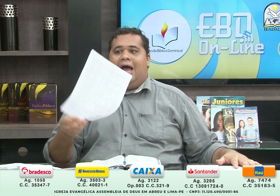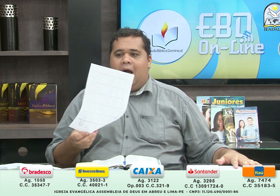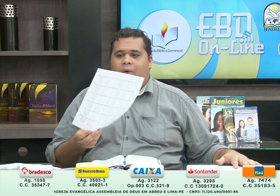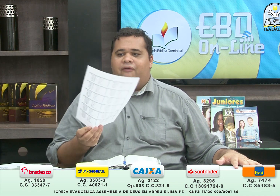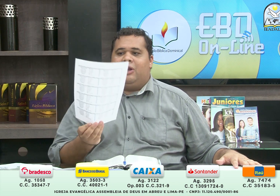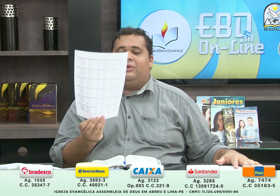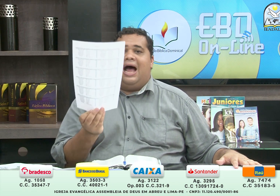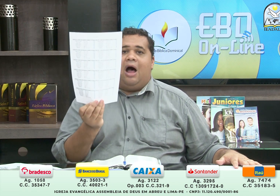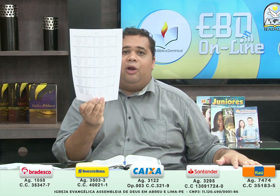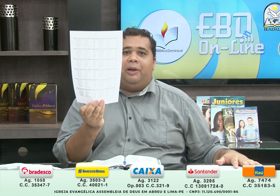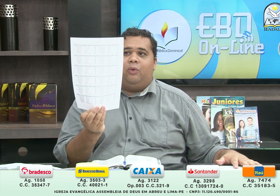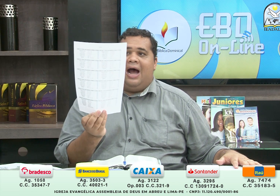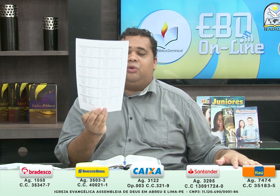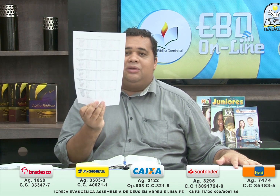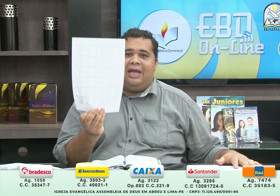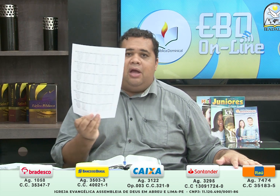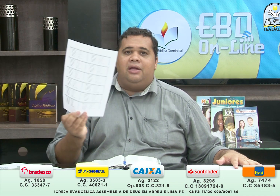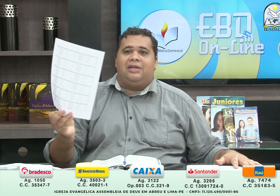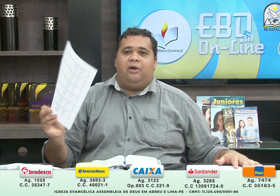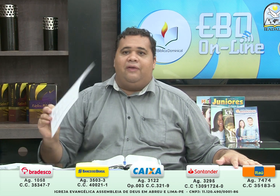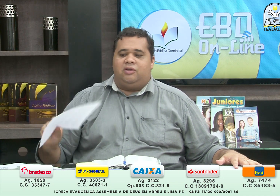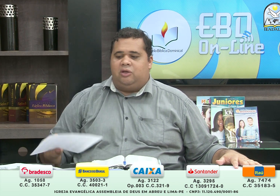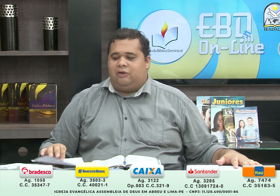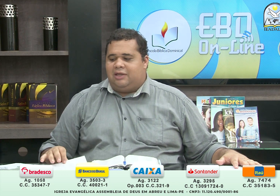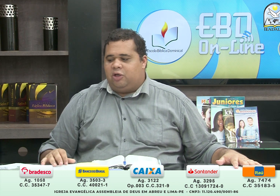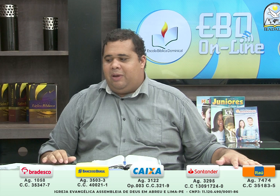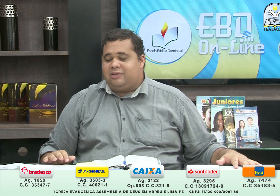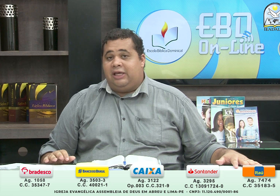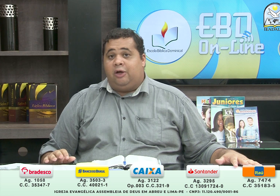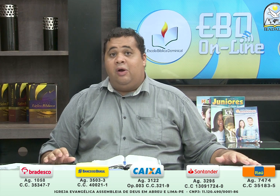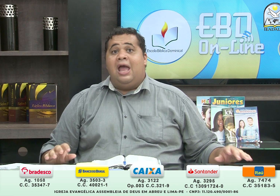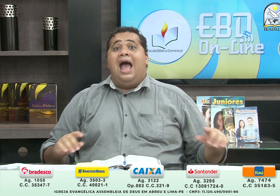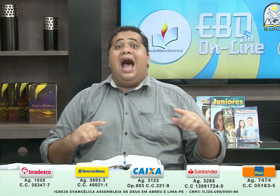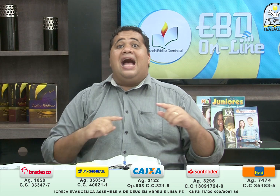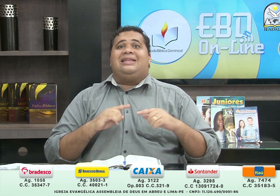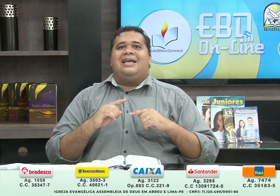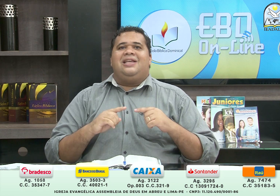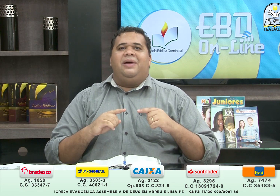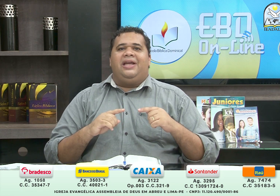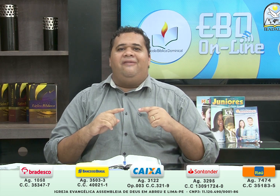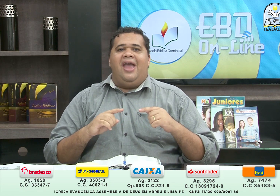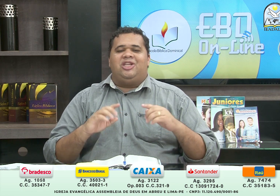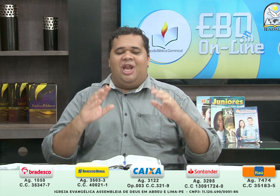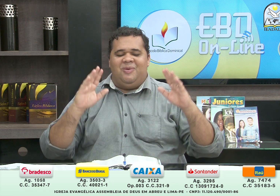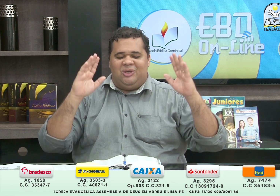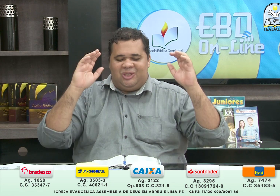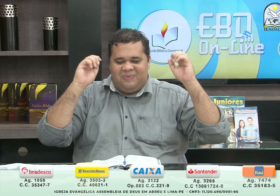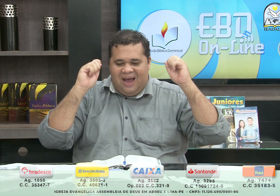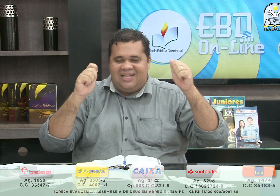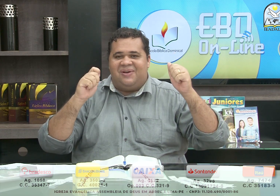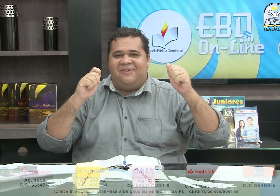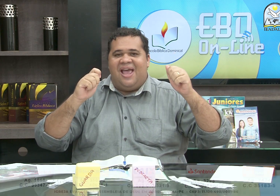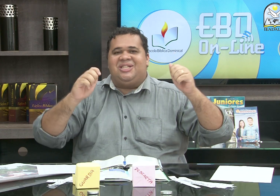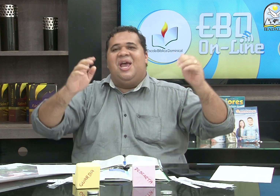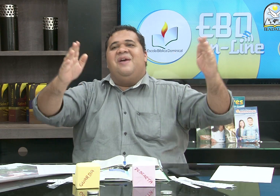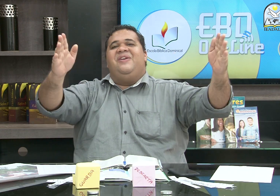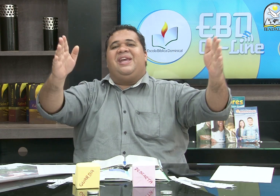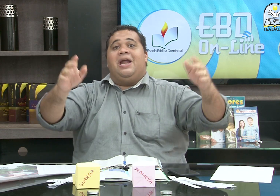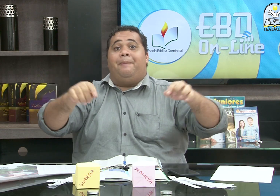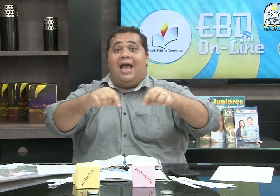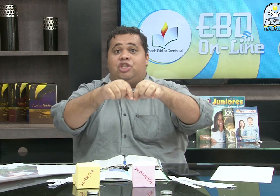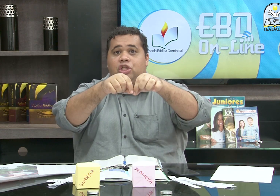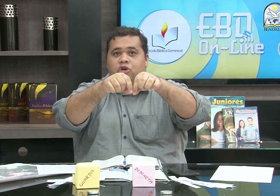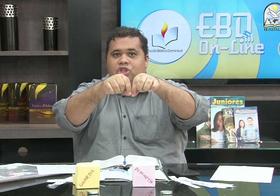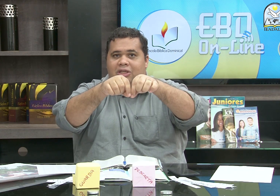devocional ao final da aula número 4ro entreg o devocional da lição número 5 até a semana que vem estaremos juntos mais uma vez